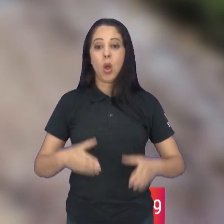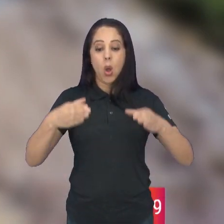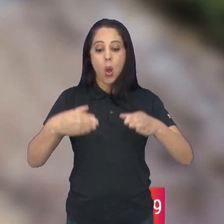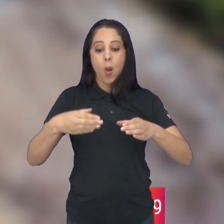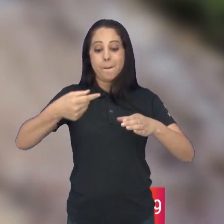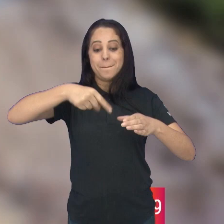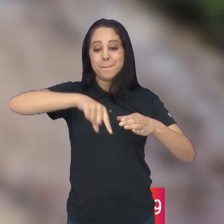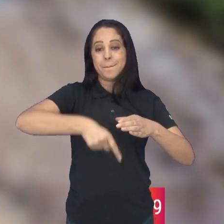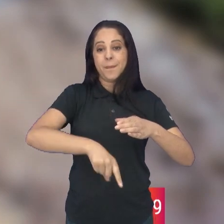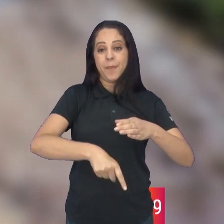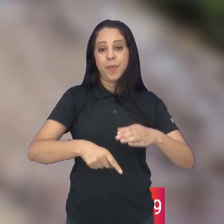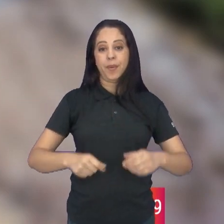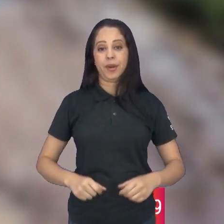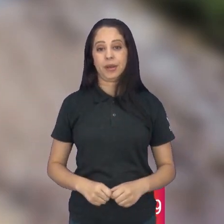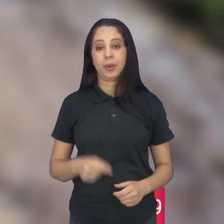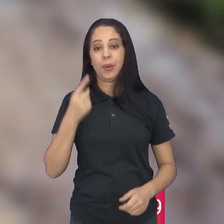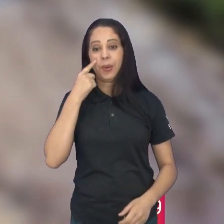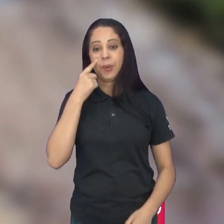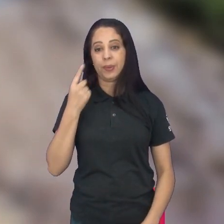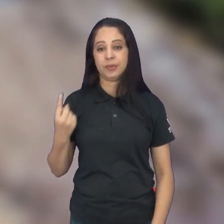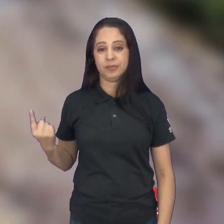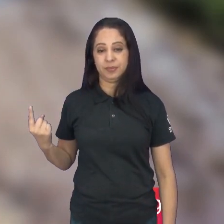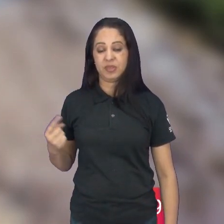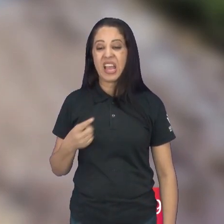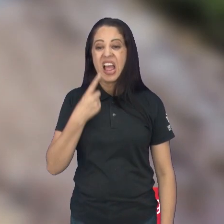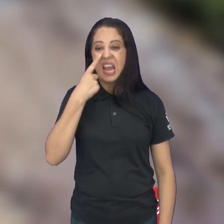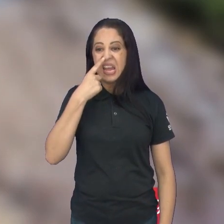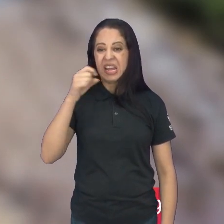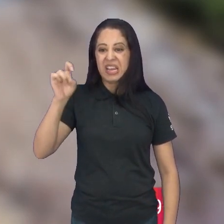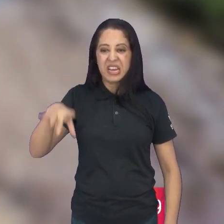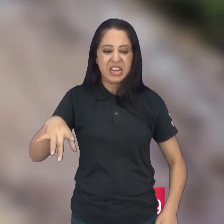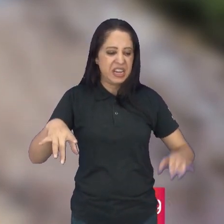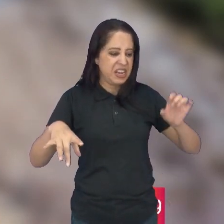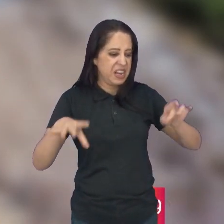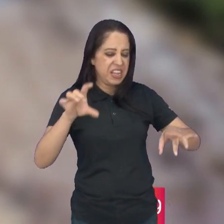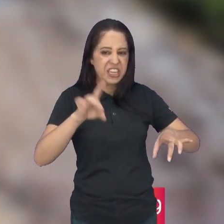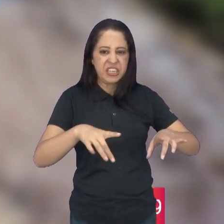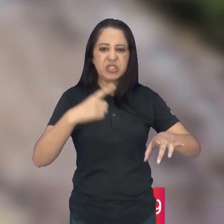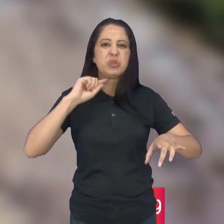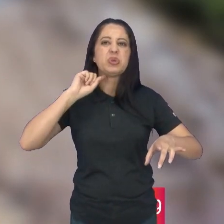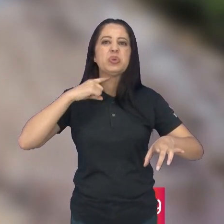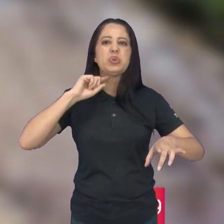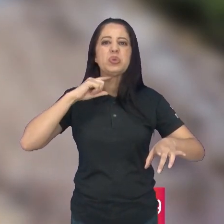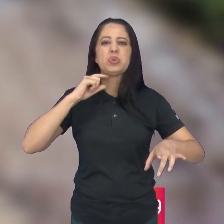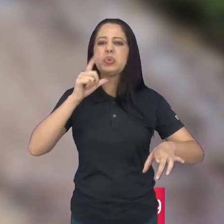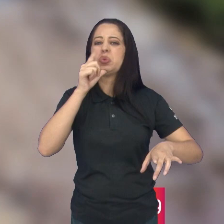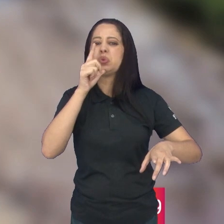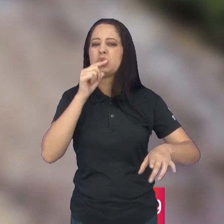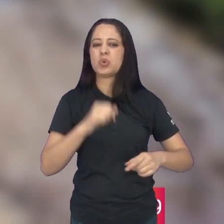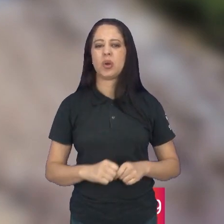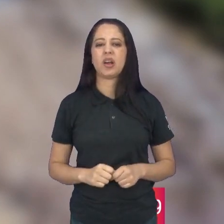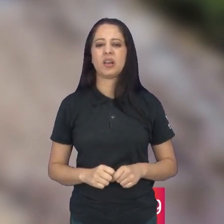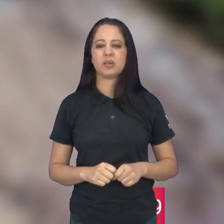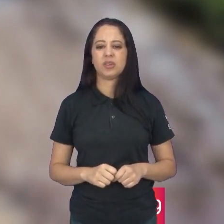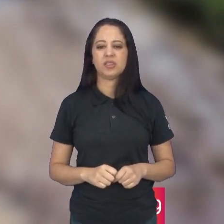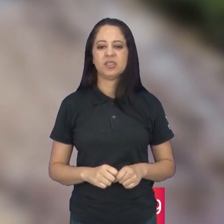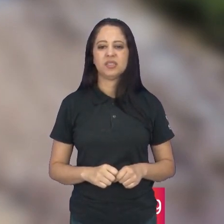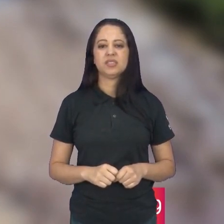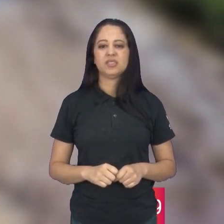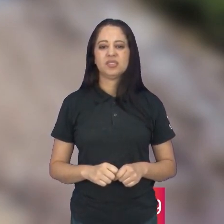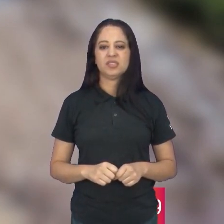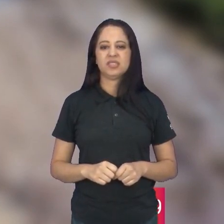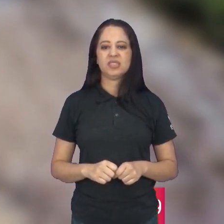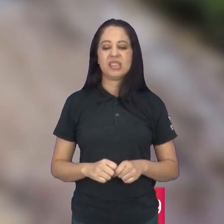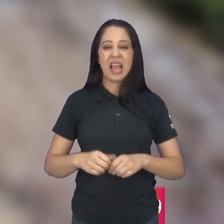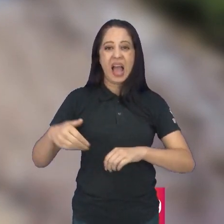buraco. Ó, lixo, ó. Rede de esgoto. Buraco, ó. Tá